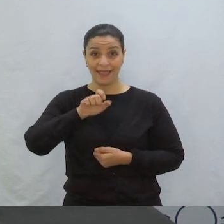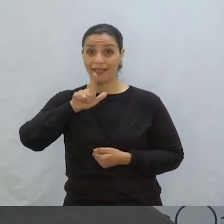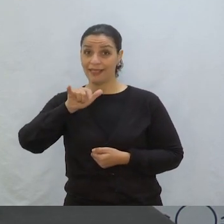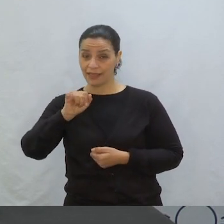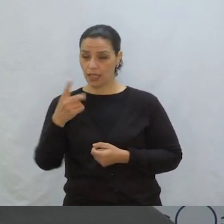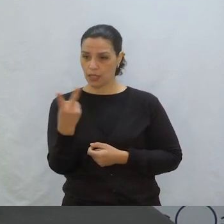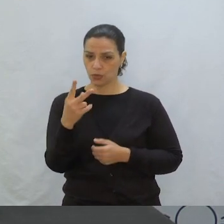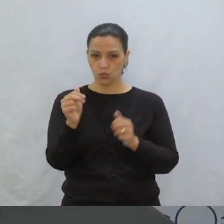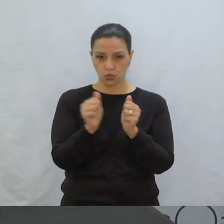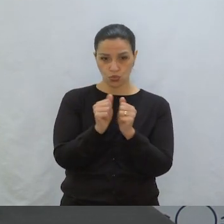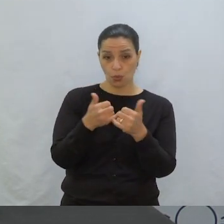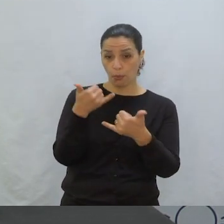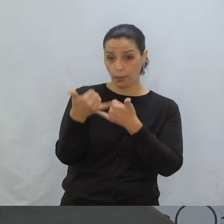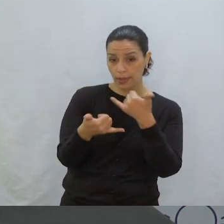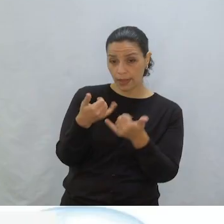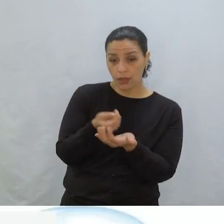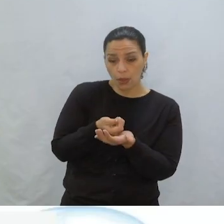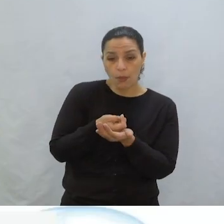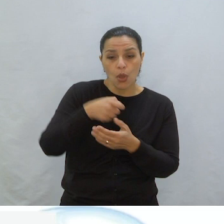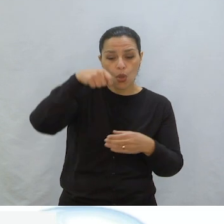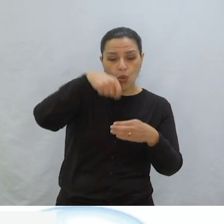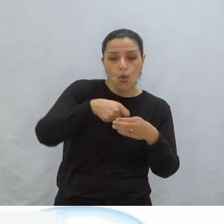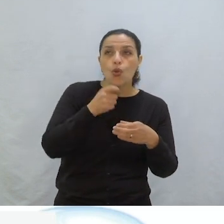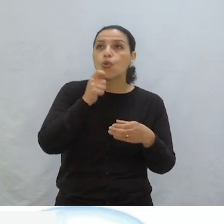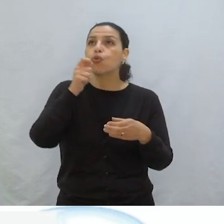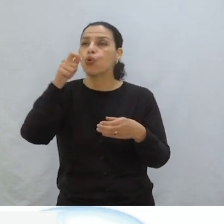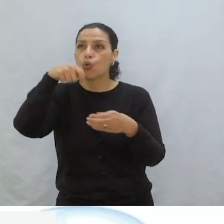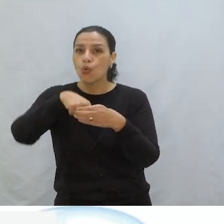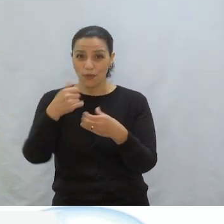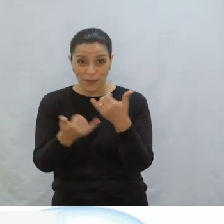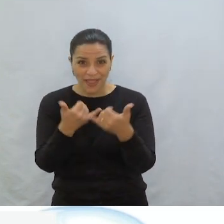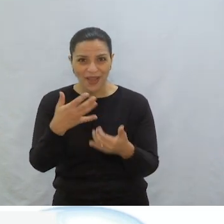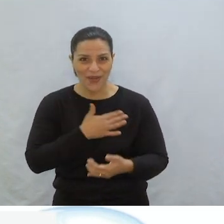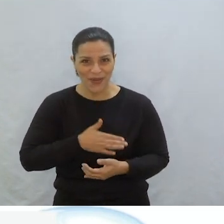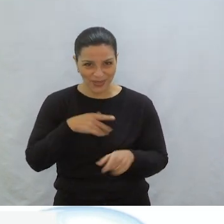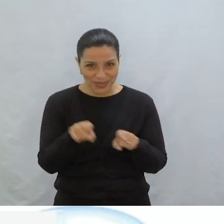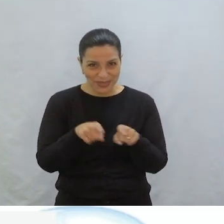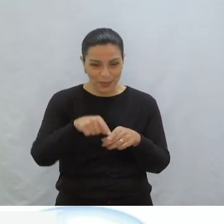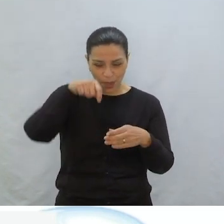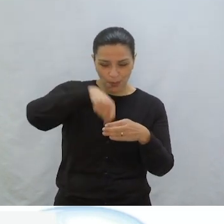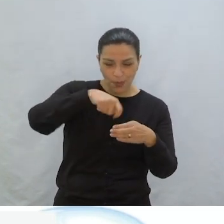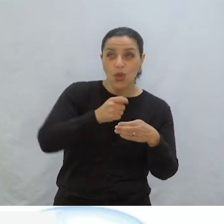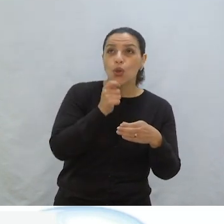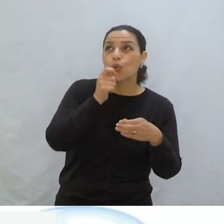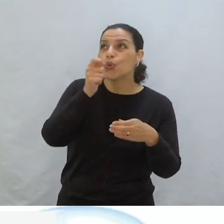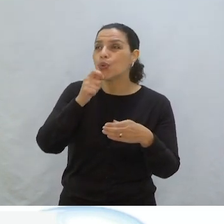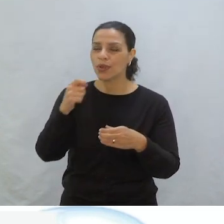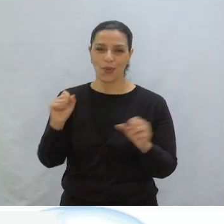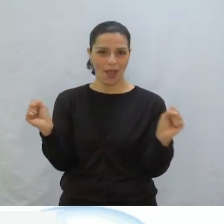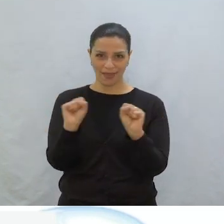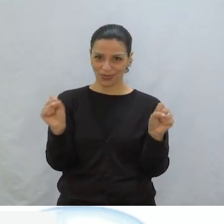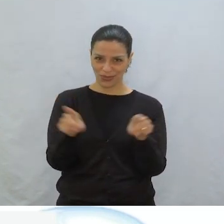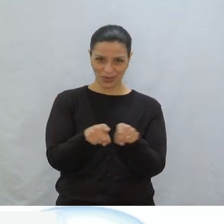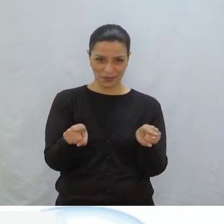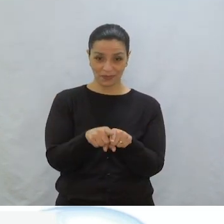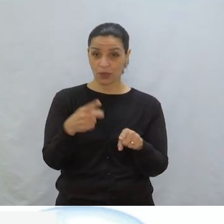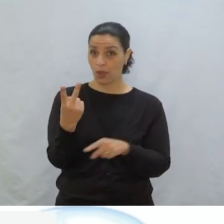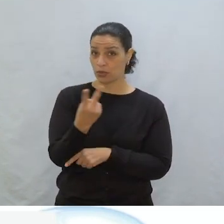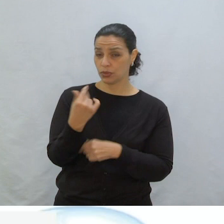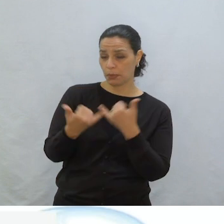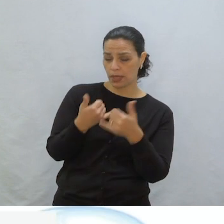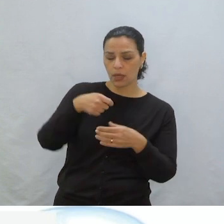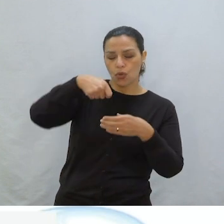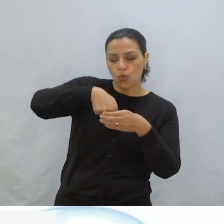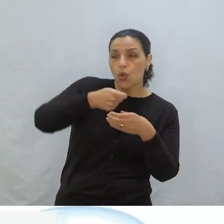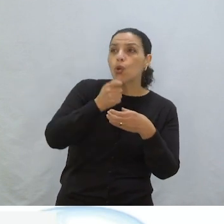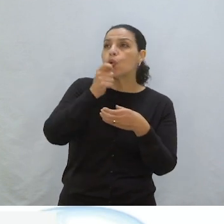Ana e Lia estão brincando de bolinhas de sabão. Vocês gostam de brincar de bolinha de sabão? Muito legal, né? Eu também adoro.